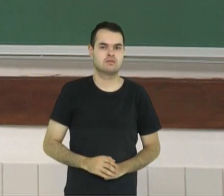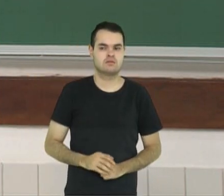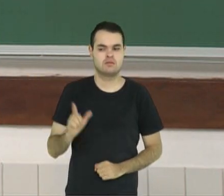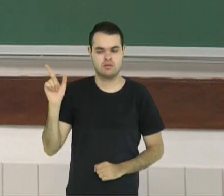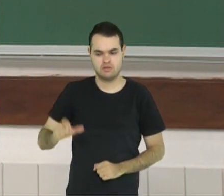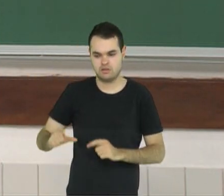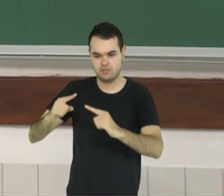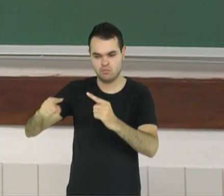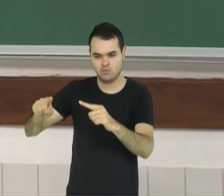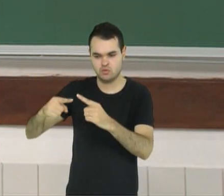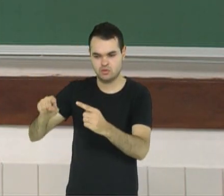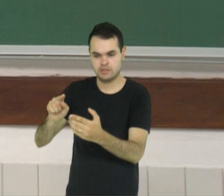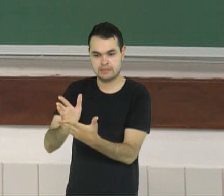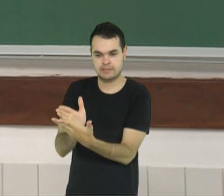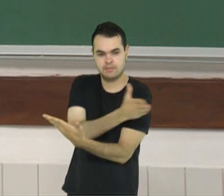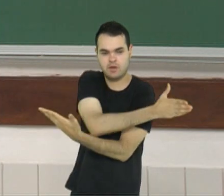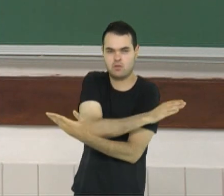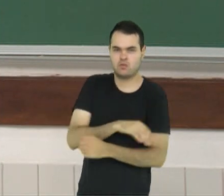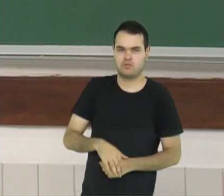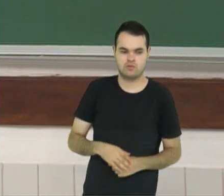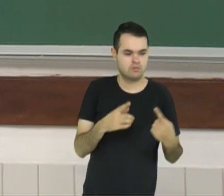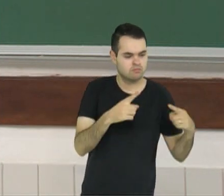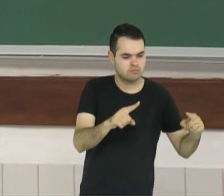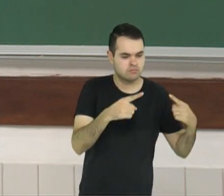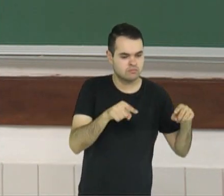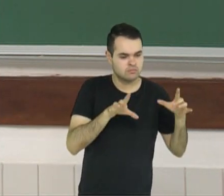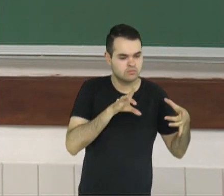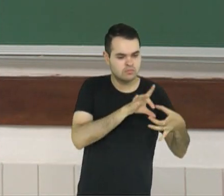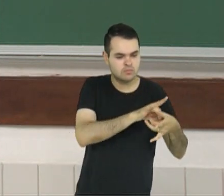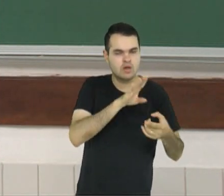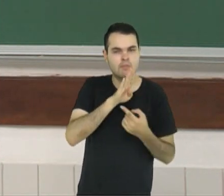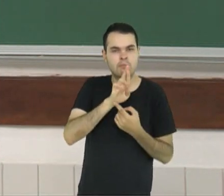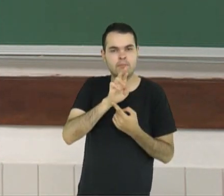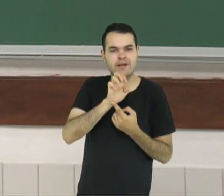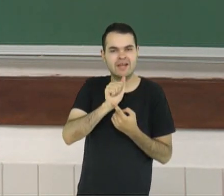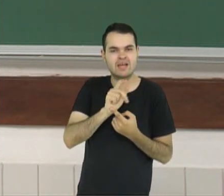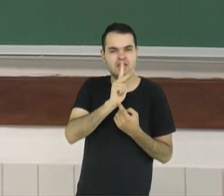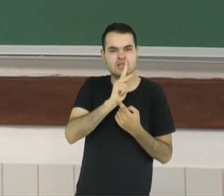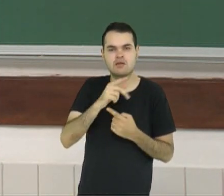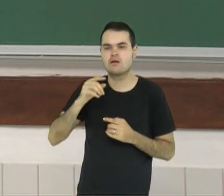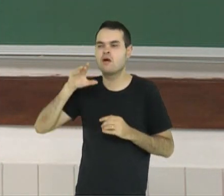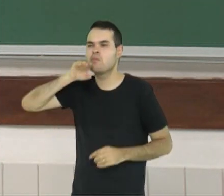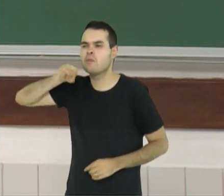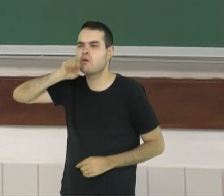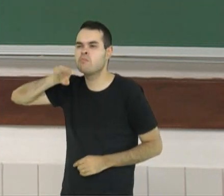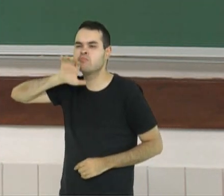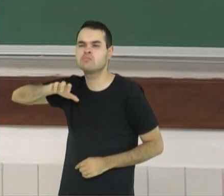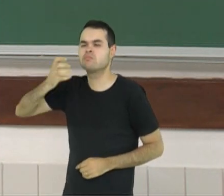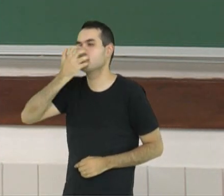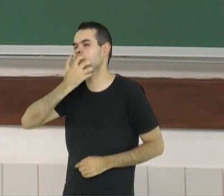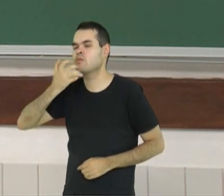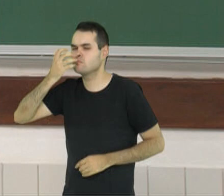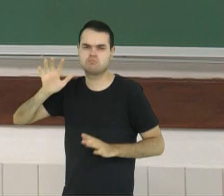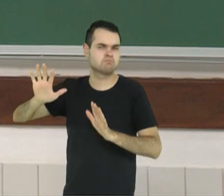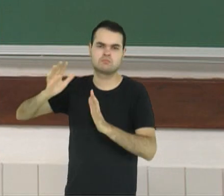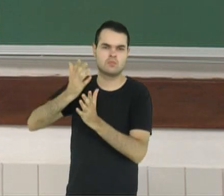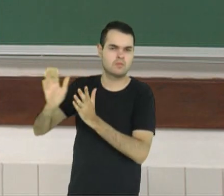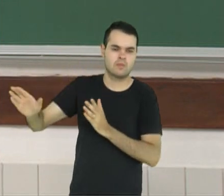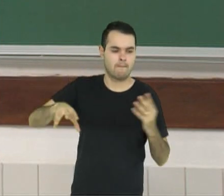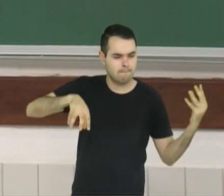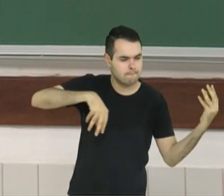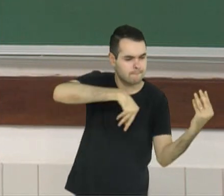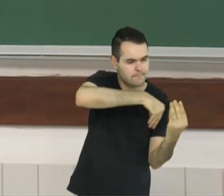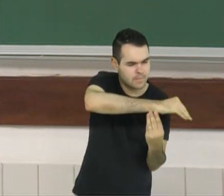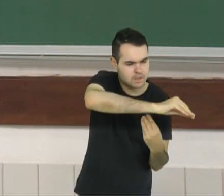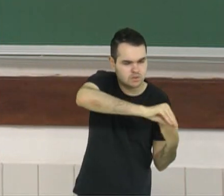parte musical e separou. E essas partes musicais são chamadas de break, ou seja, não tem voz, ele começou a misturar. Lembrando vocês que na época